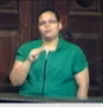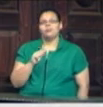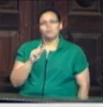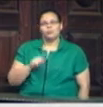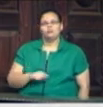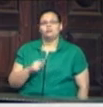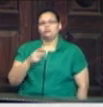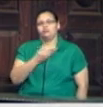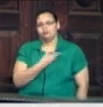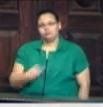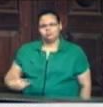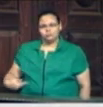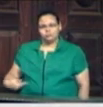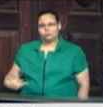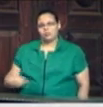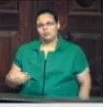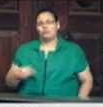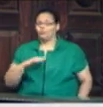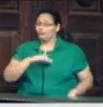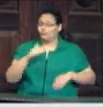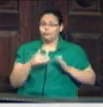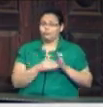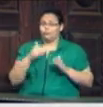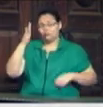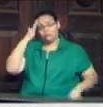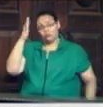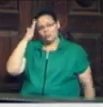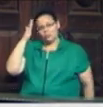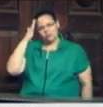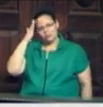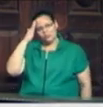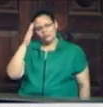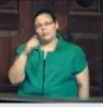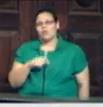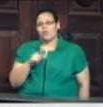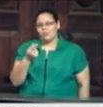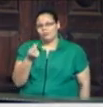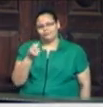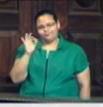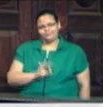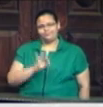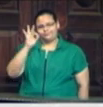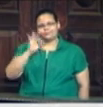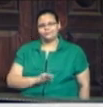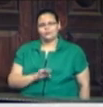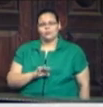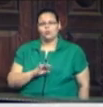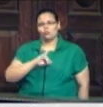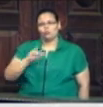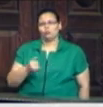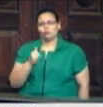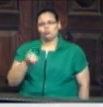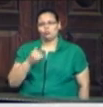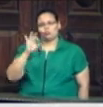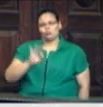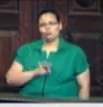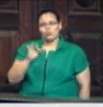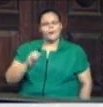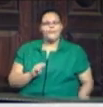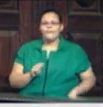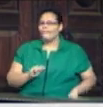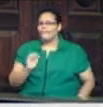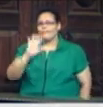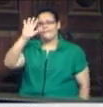juros extorsivos, que todos sabem que a taxa de juros no Brasil é uma das maiores, talvez a maior do